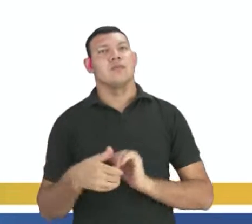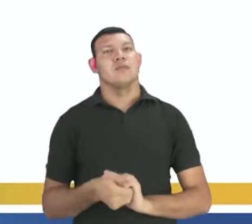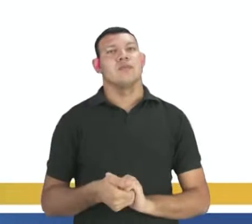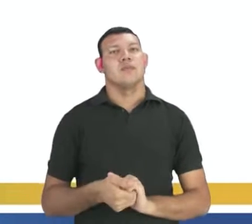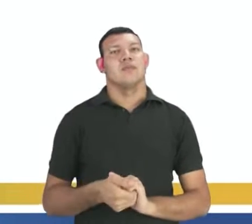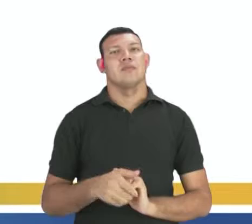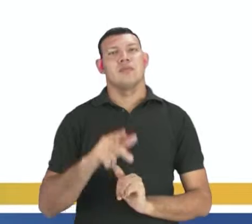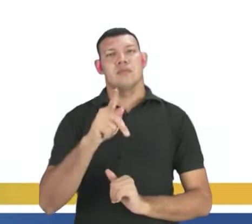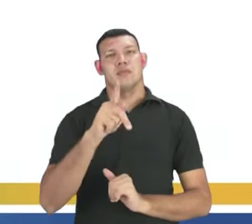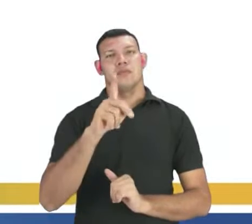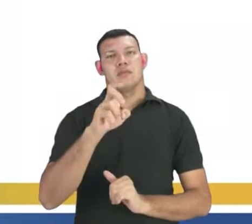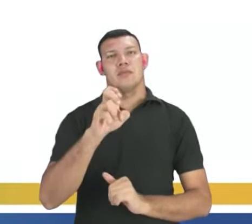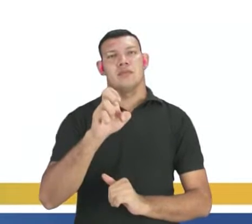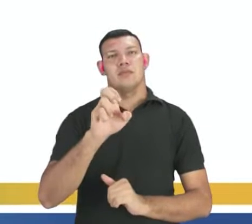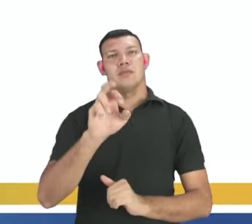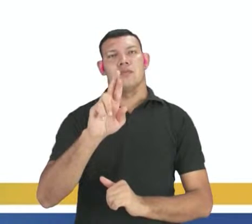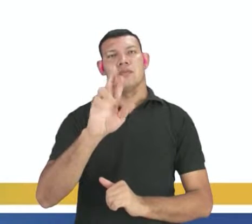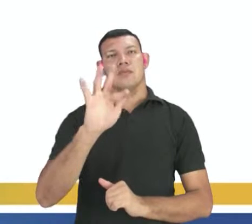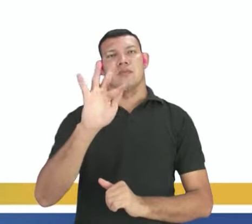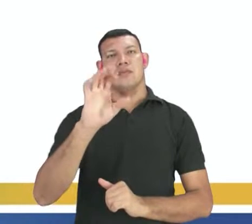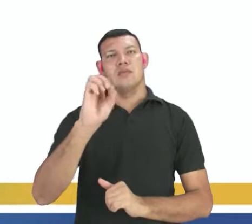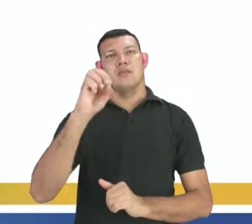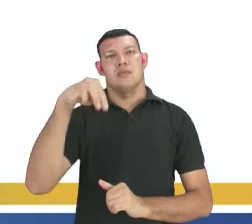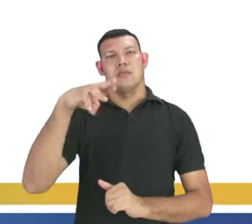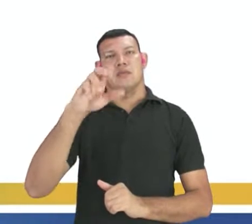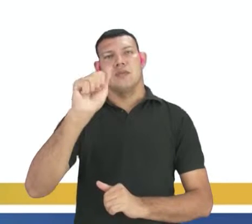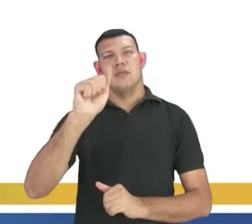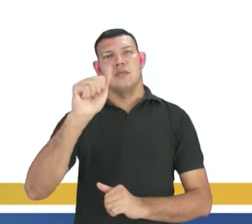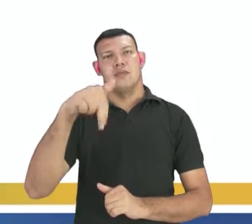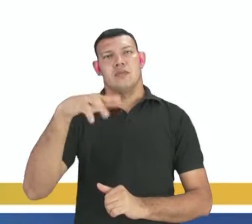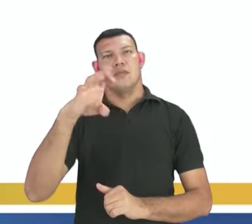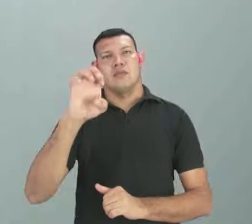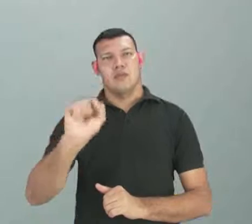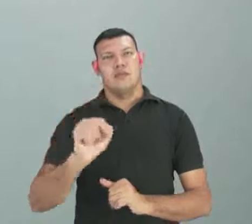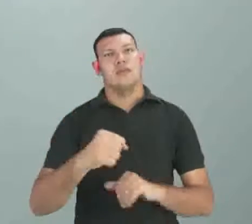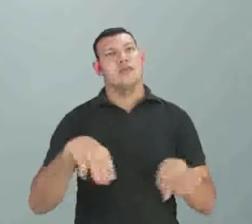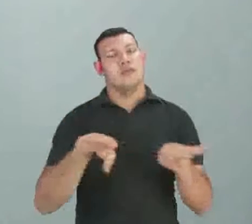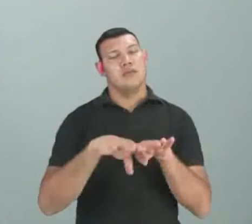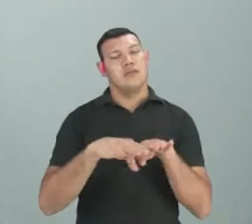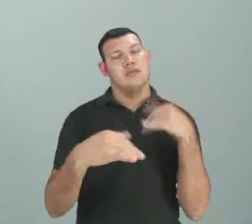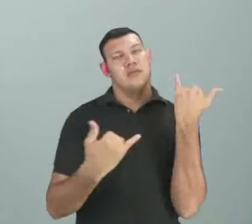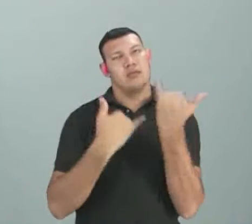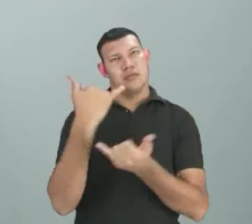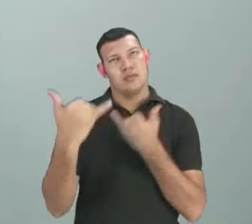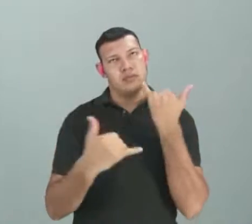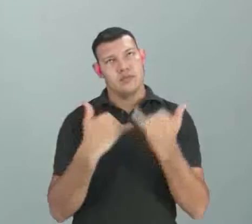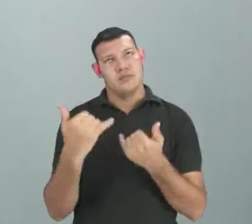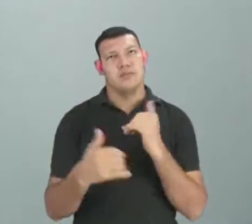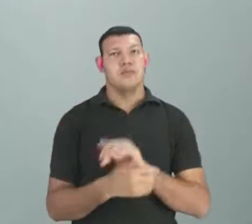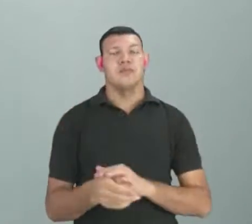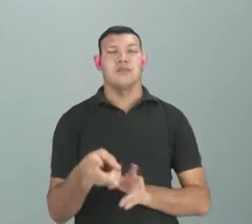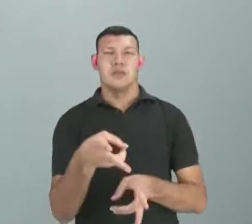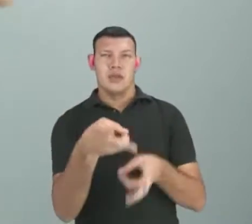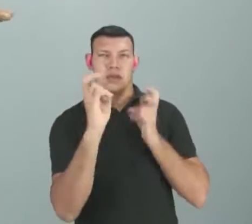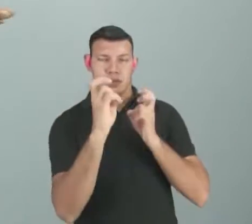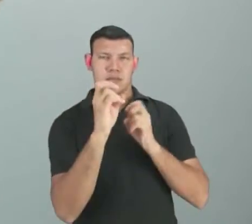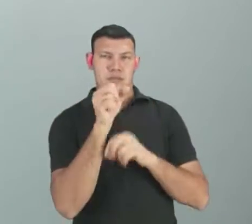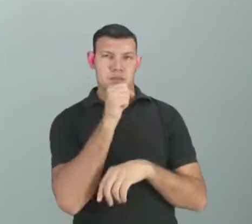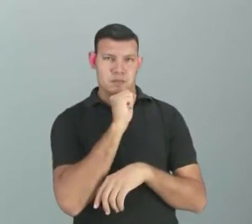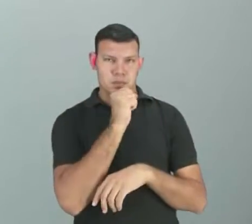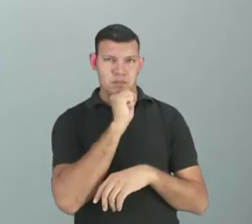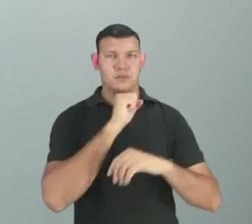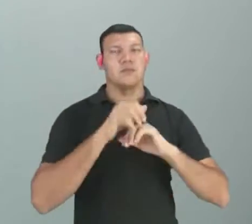como performance ou até mesmo como lazer, né? Como vocês podem ver, essa senhora do